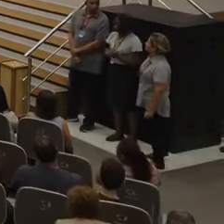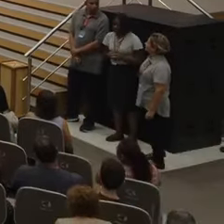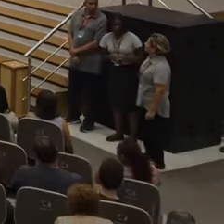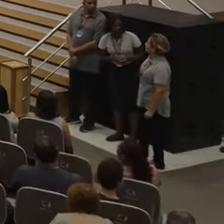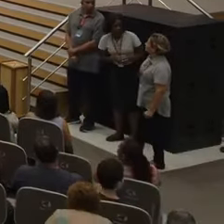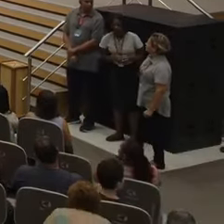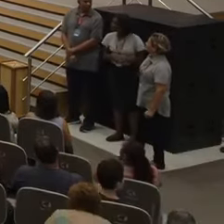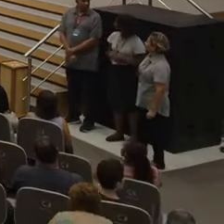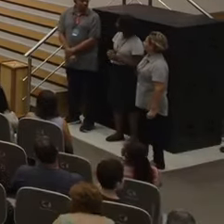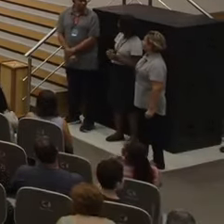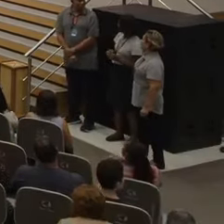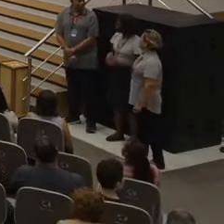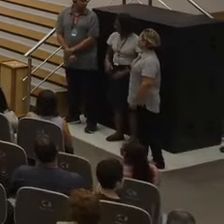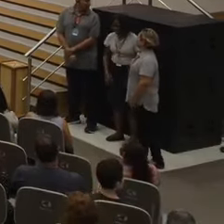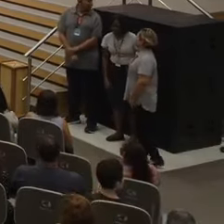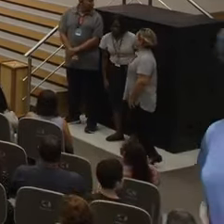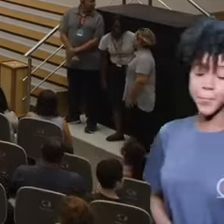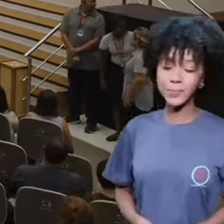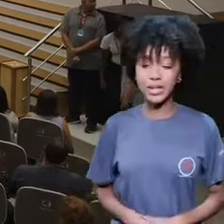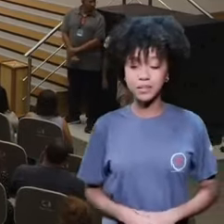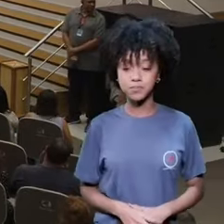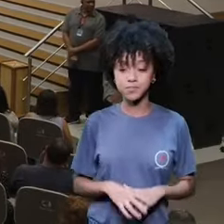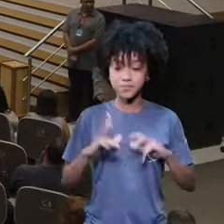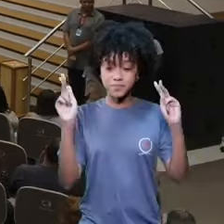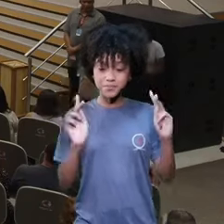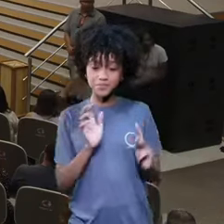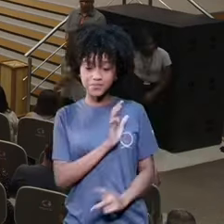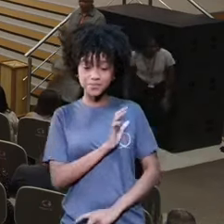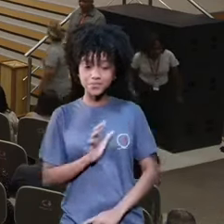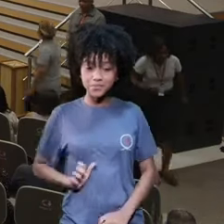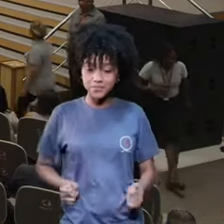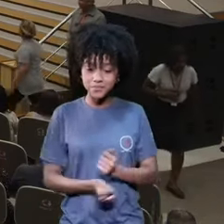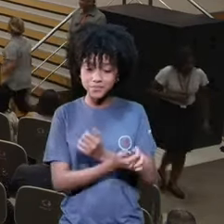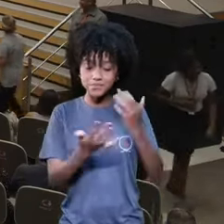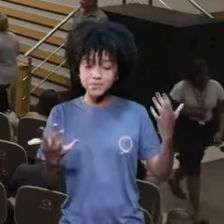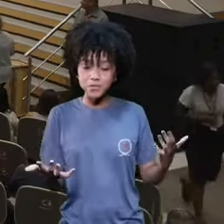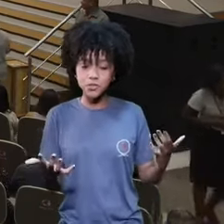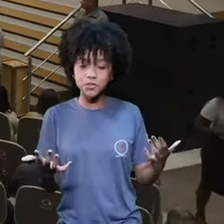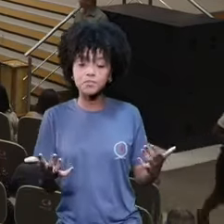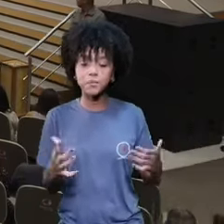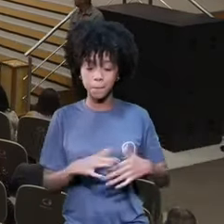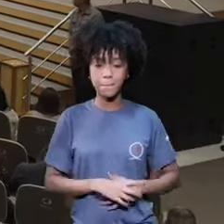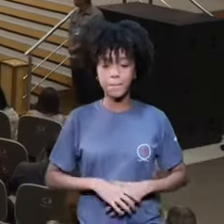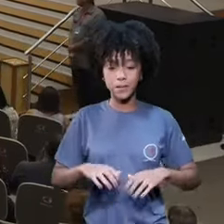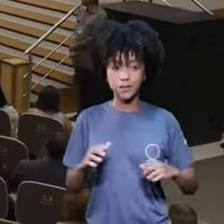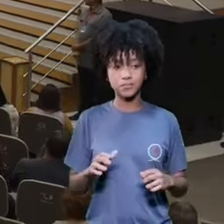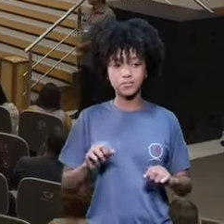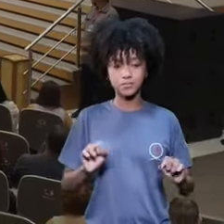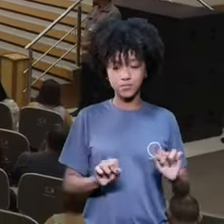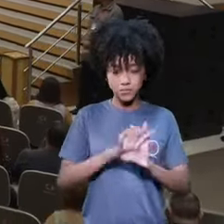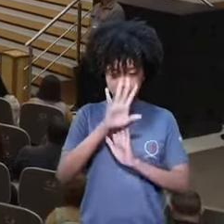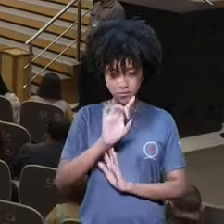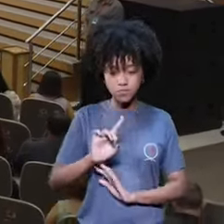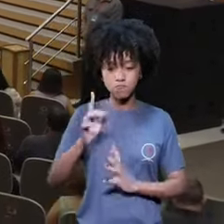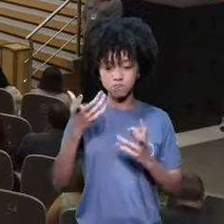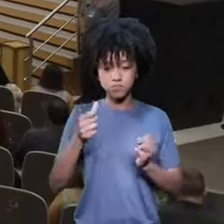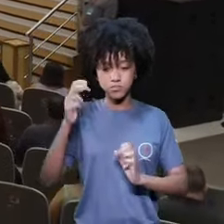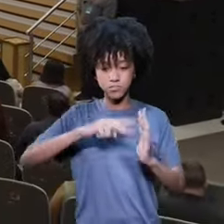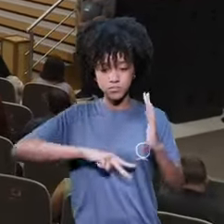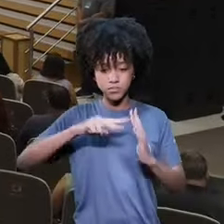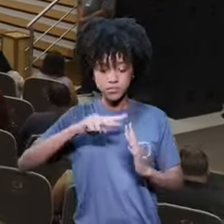Paz do Senhor, meus irmãos. Amém? Você está feliz? Está alegre? Graças a Deus. Pega a sua Bíblia, por favor. Deixa eu ler com você um texto, um livro de